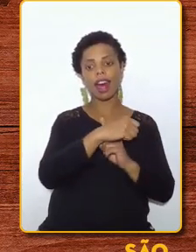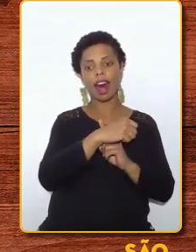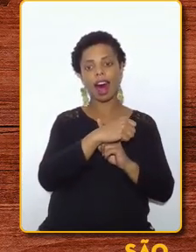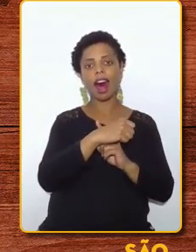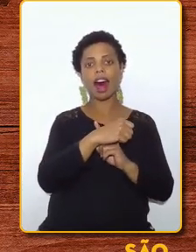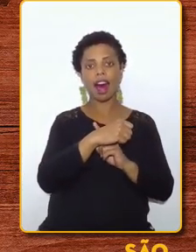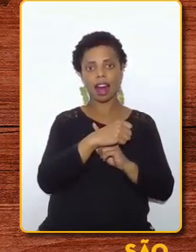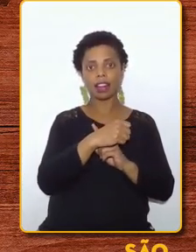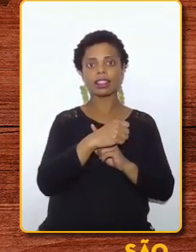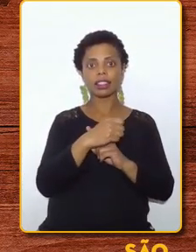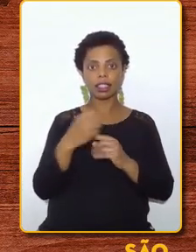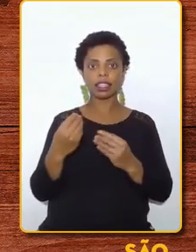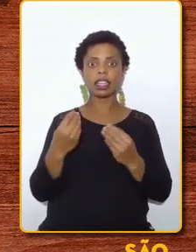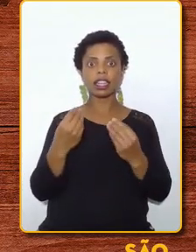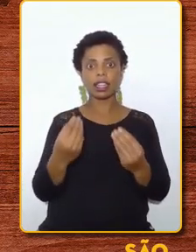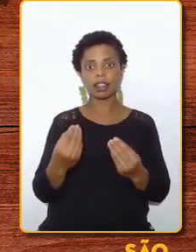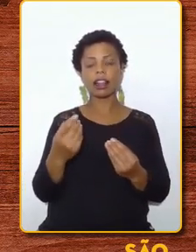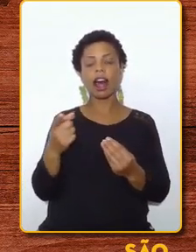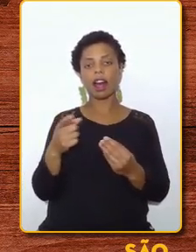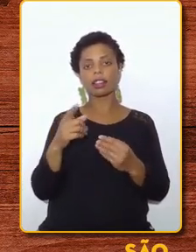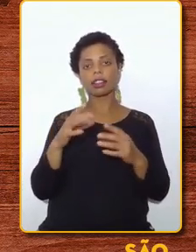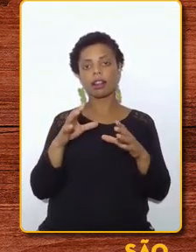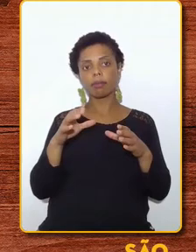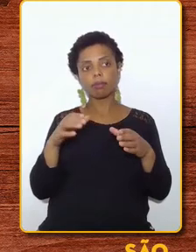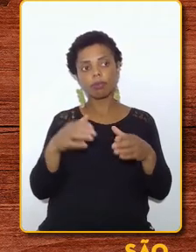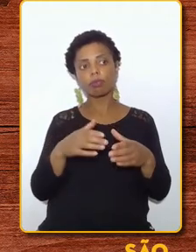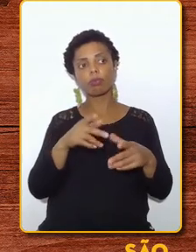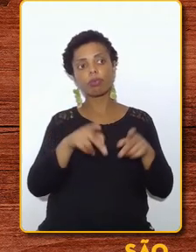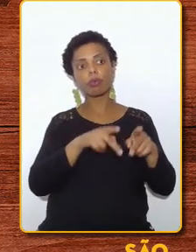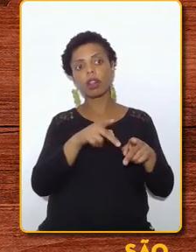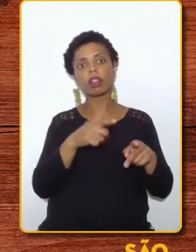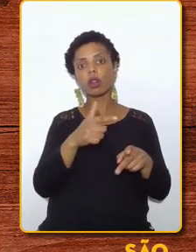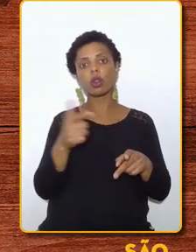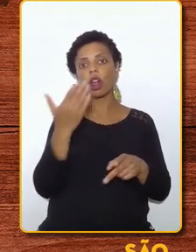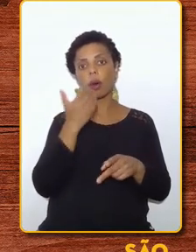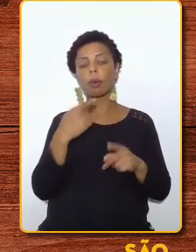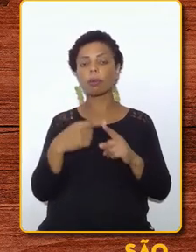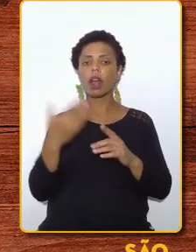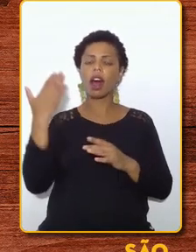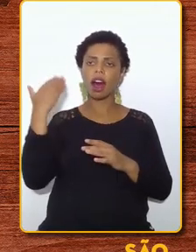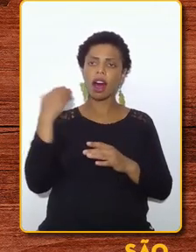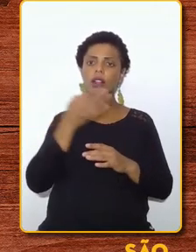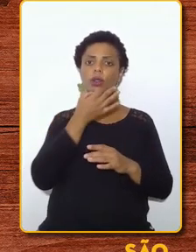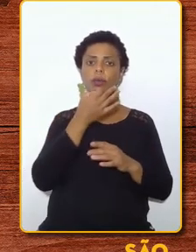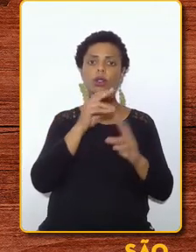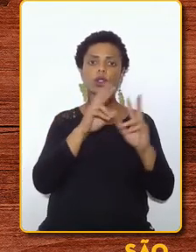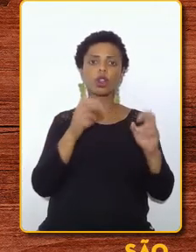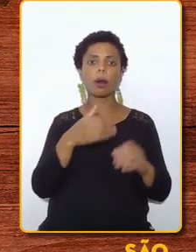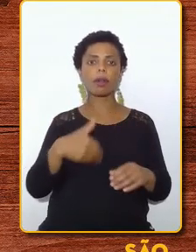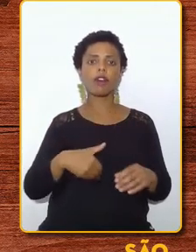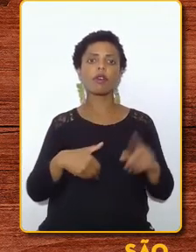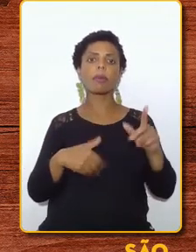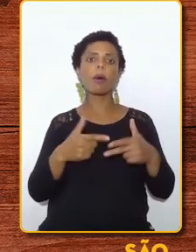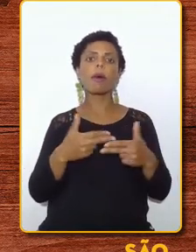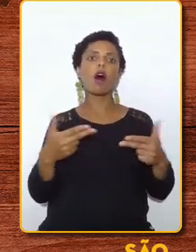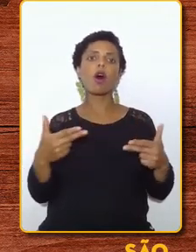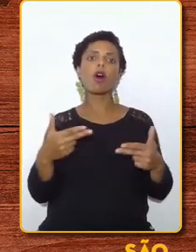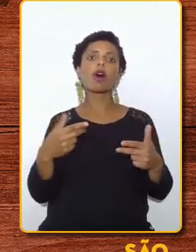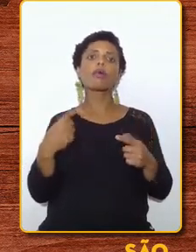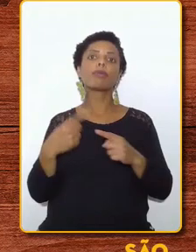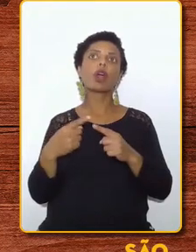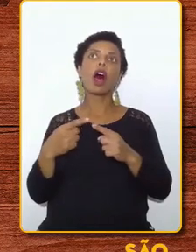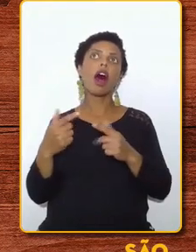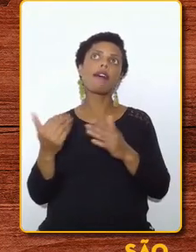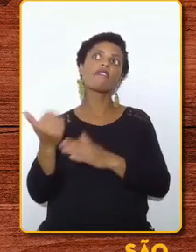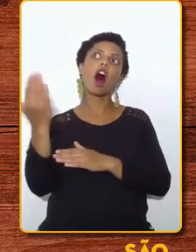população que não tem acesso à comida. Porque até então a fome era vista como uma causa causada por algo externo, né? Então